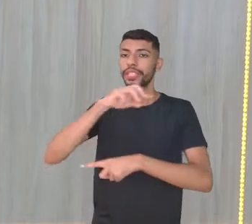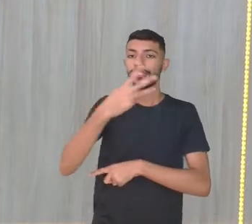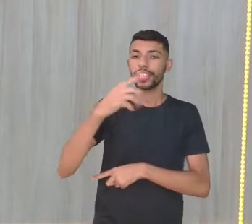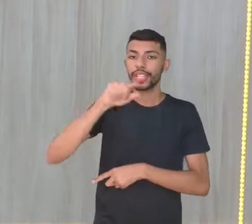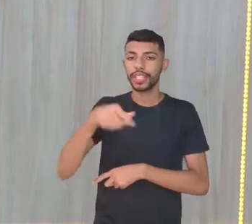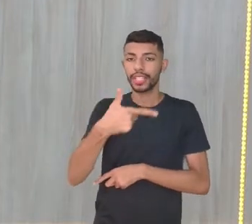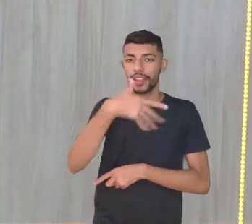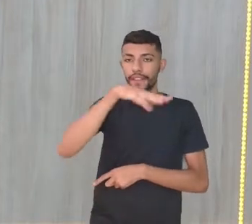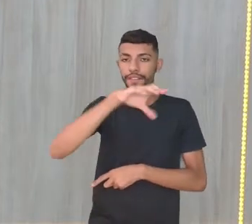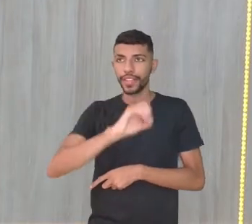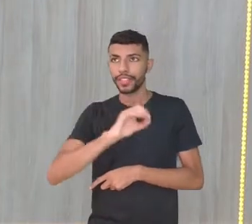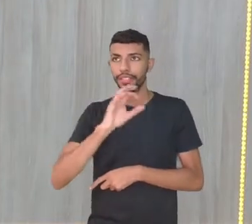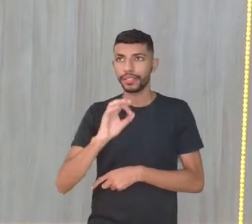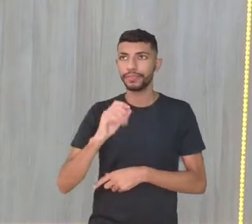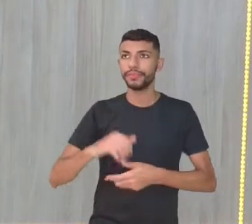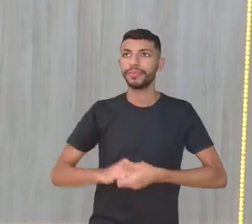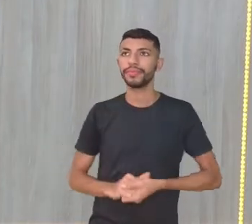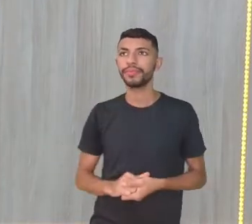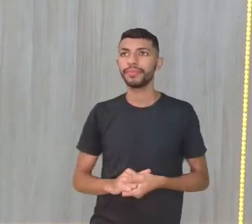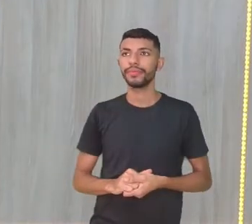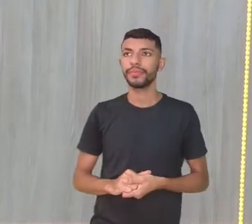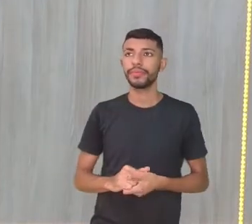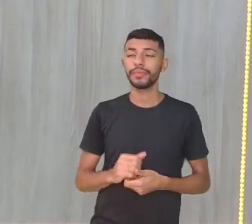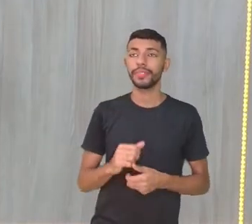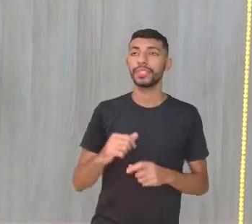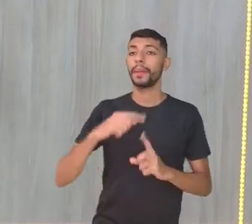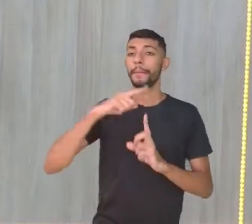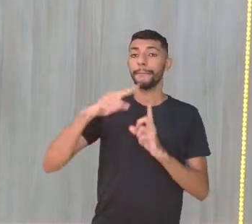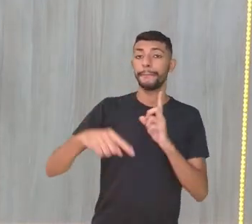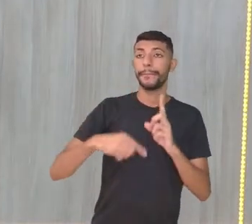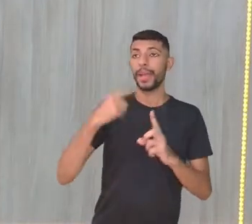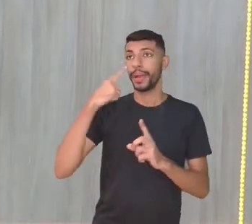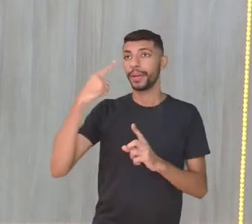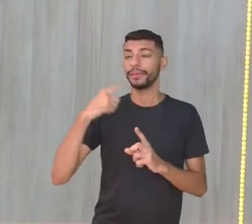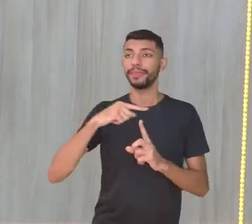chocolate vezes 3,99, certo? 1 vezes